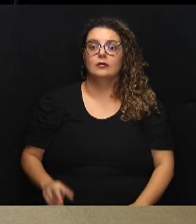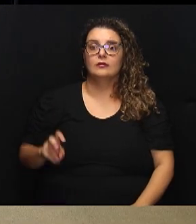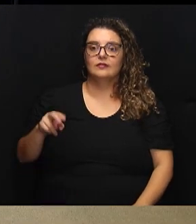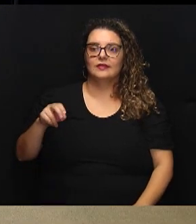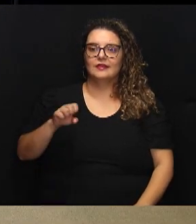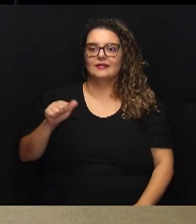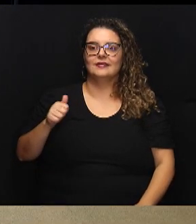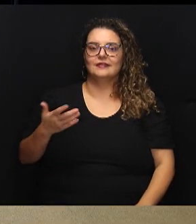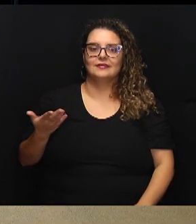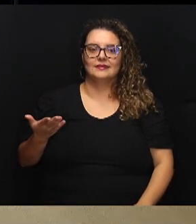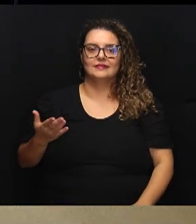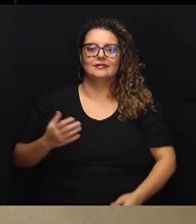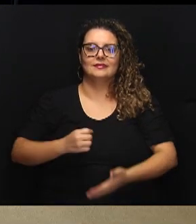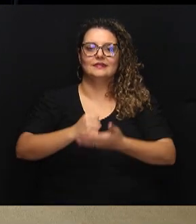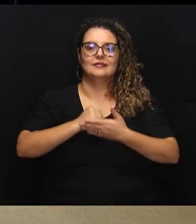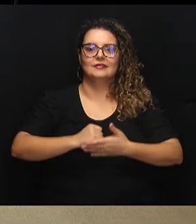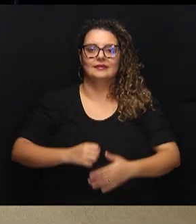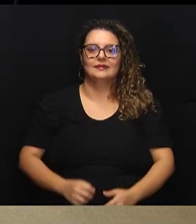socorro!